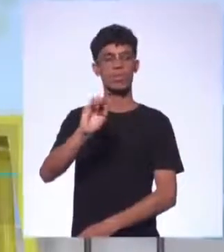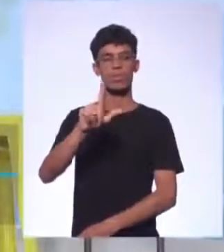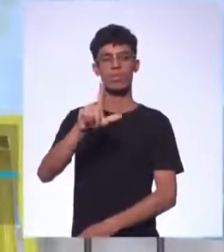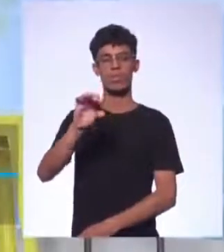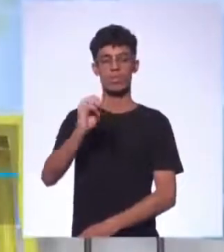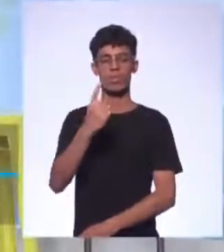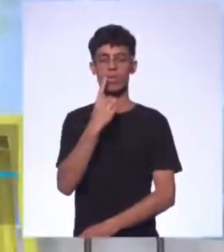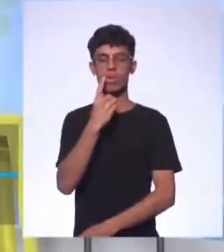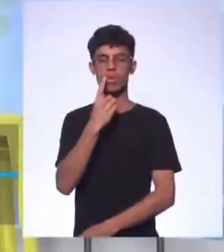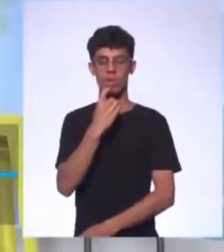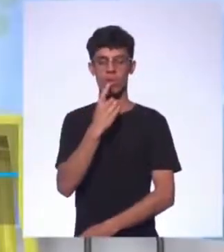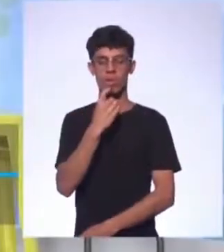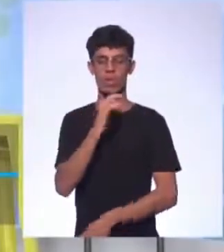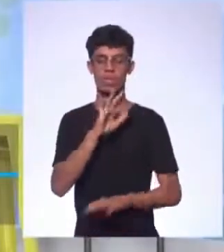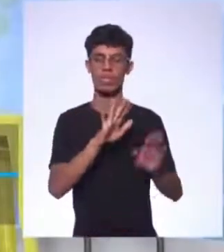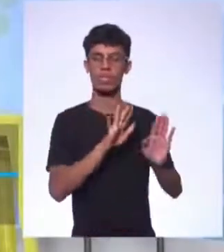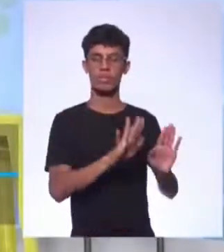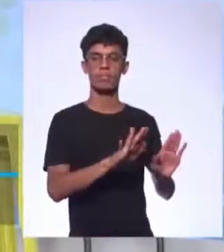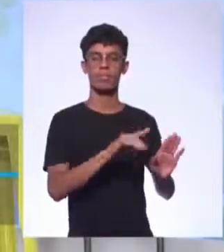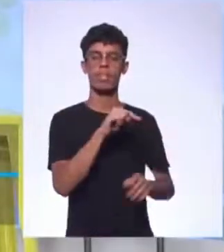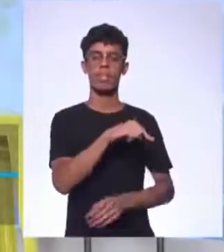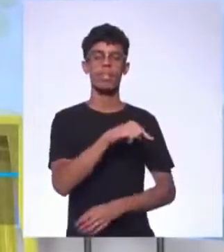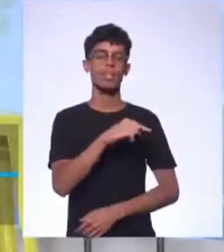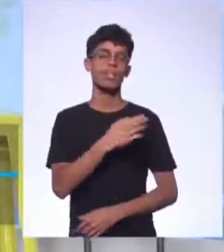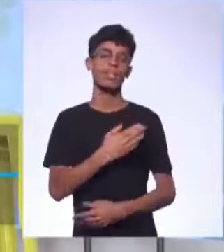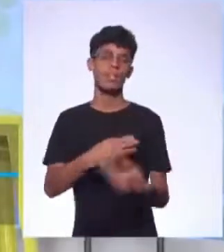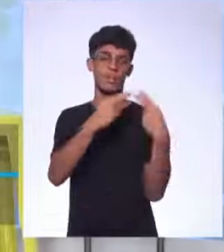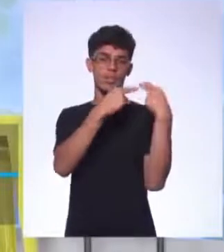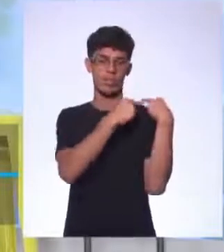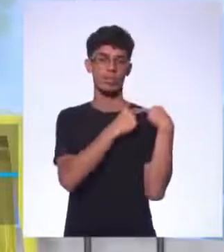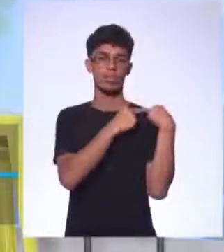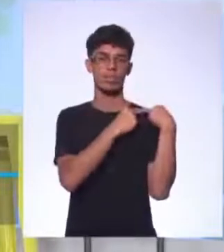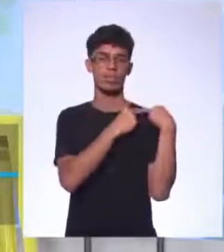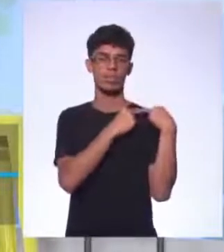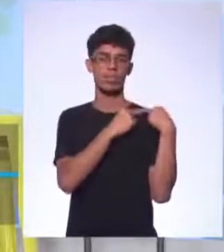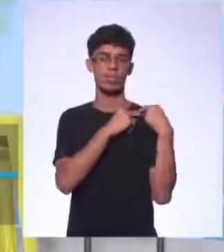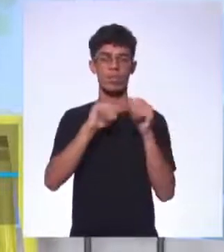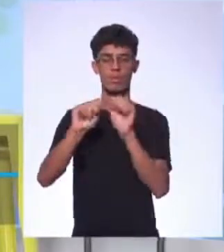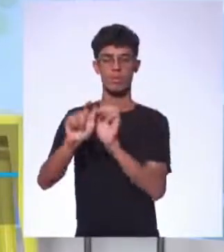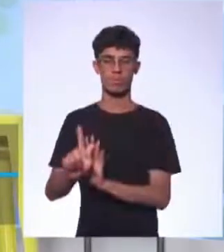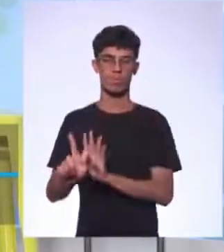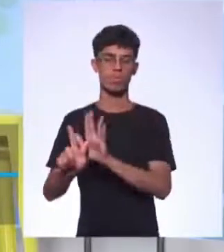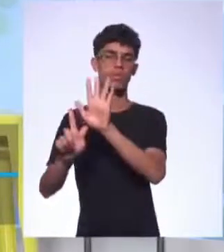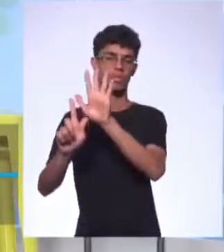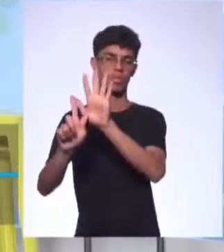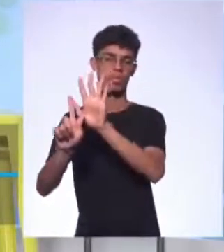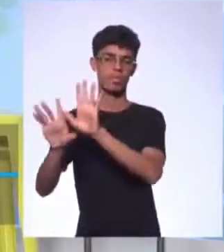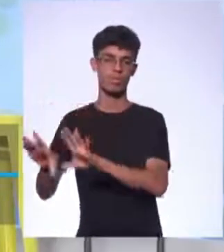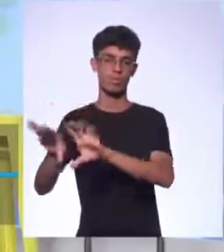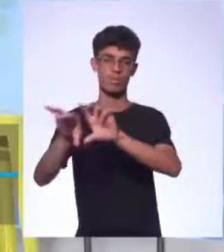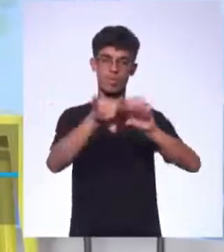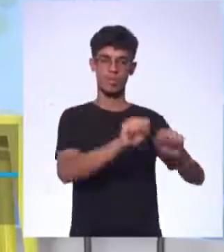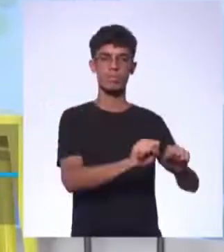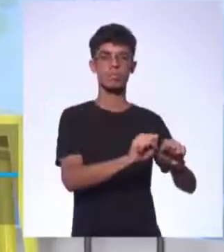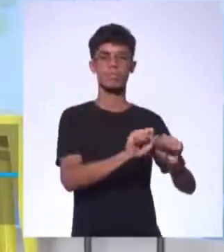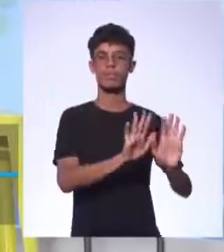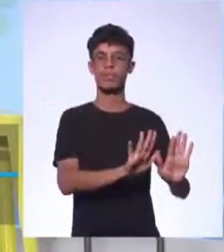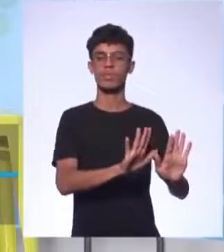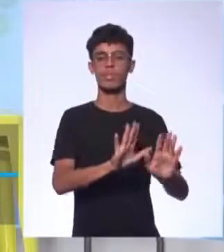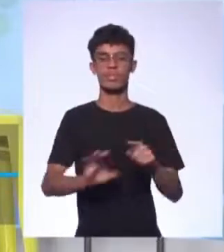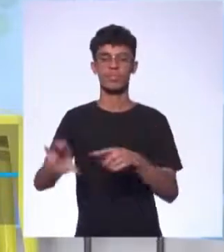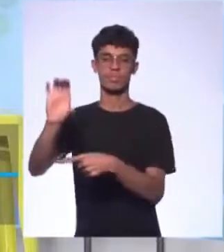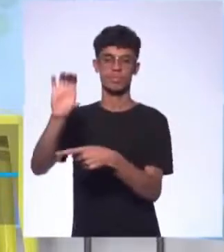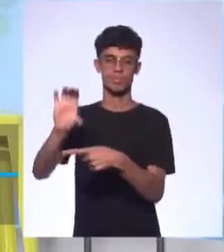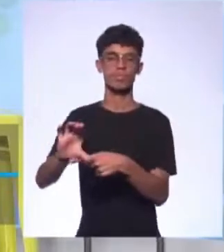A hemoglobina, ela é responsável pelo transporte do gás, ok? Ou dos gases, o gás